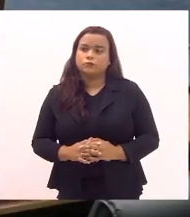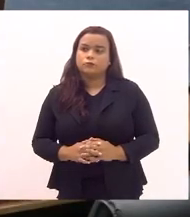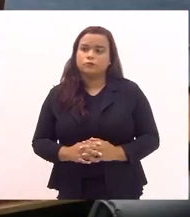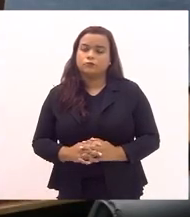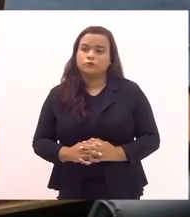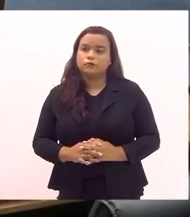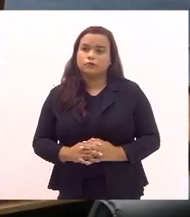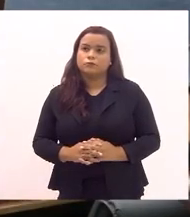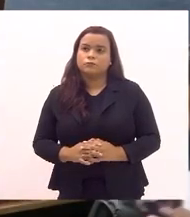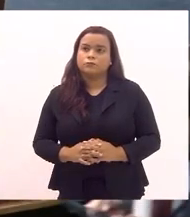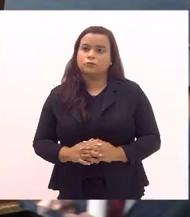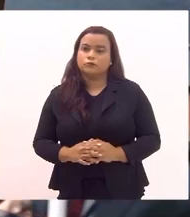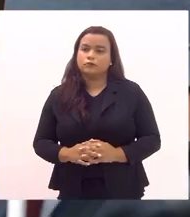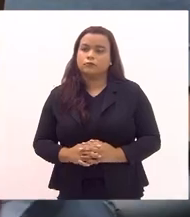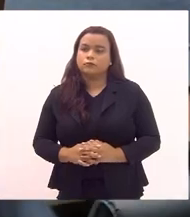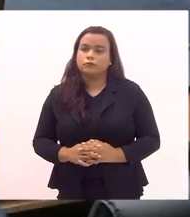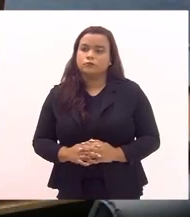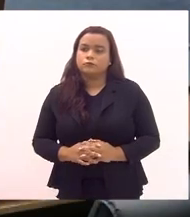o